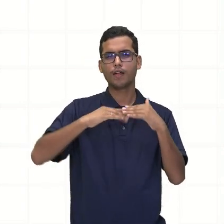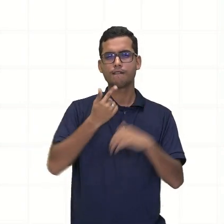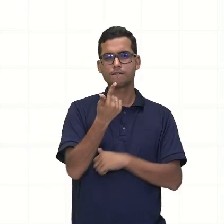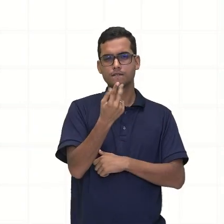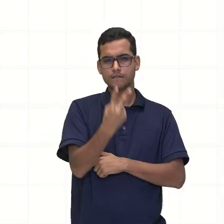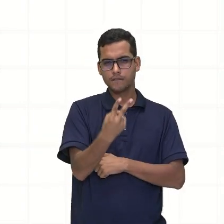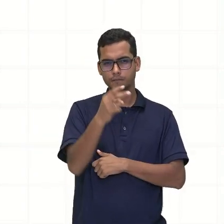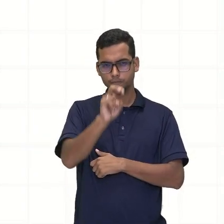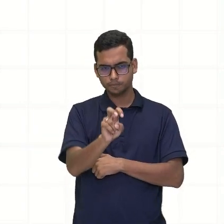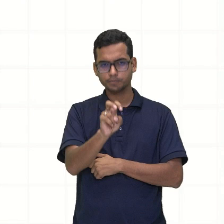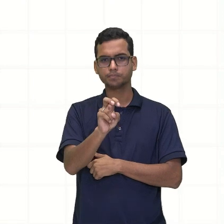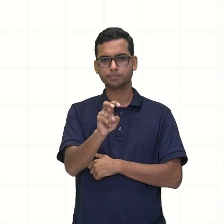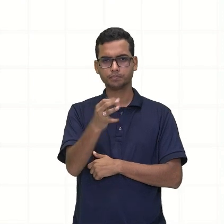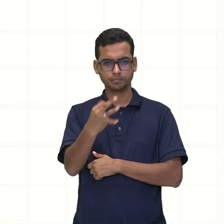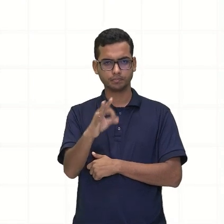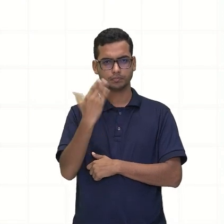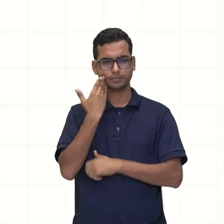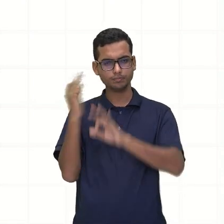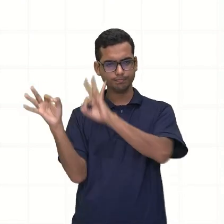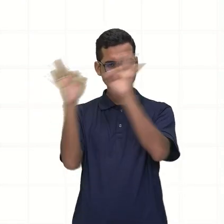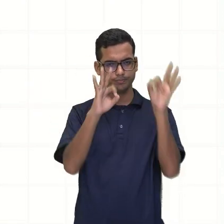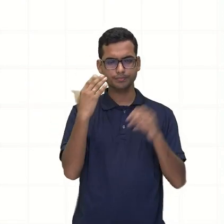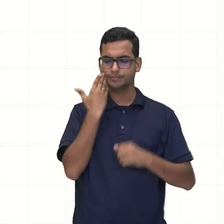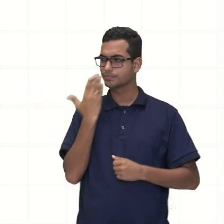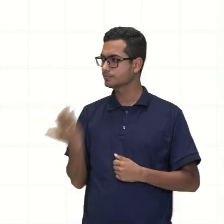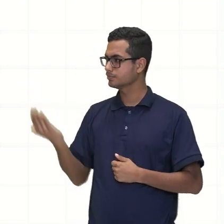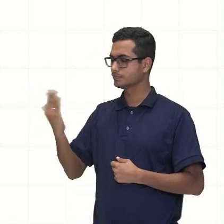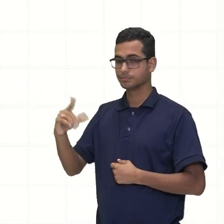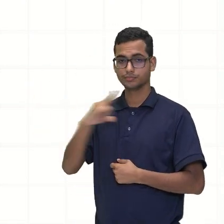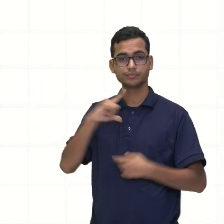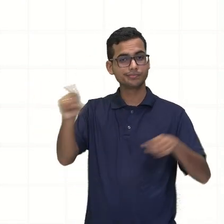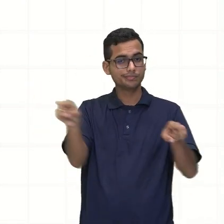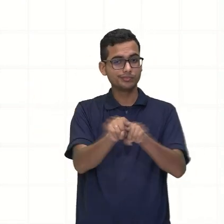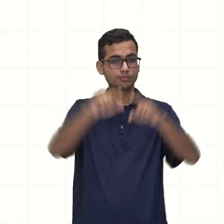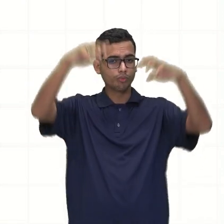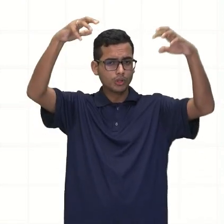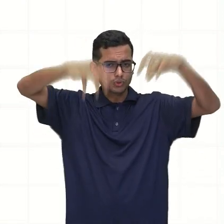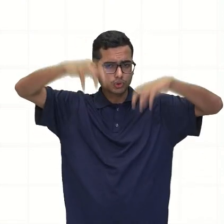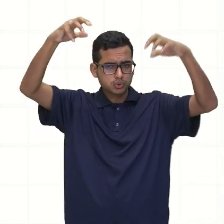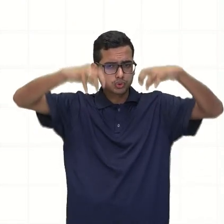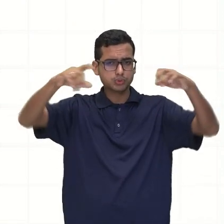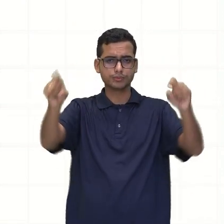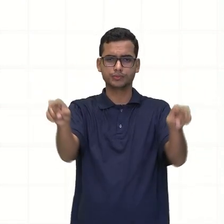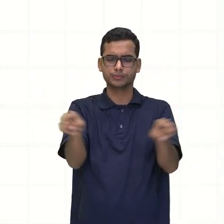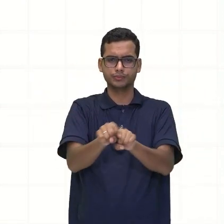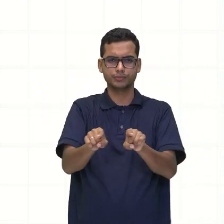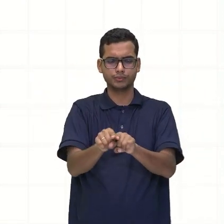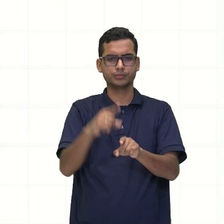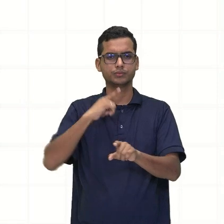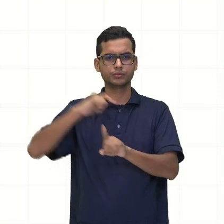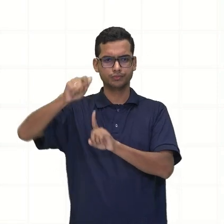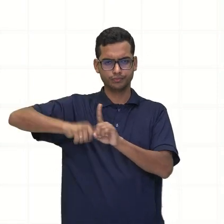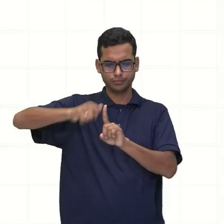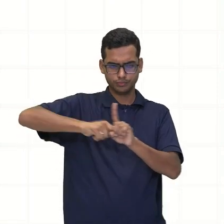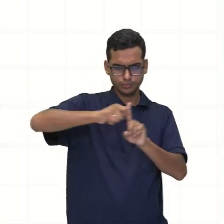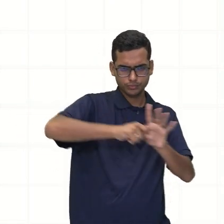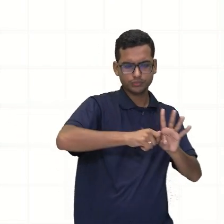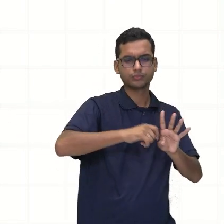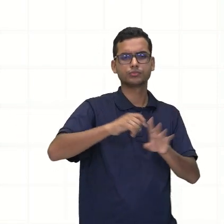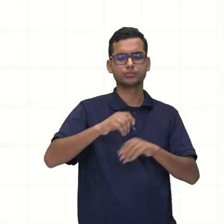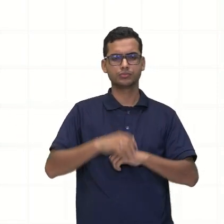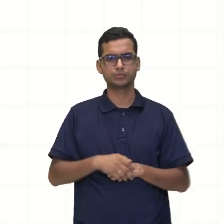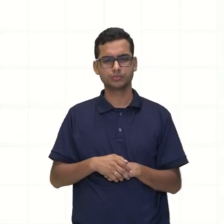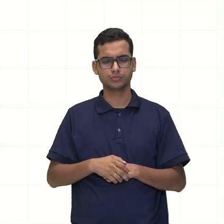E aí a gente observa também a questão das precipitações, né? A gente tem ali os meses menos